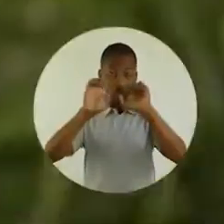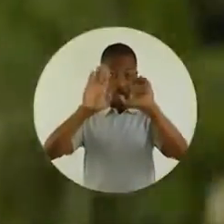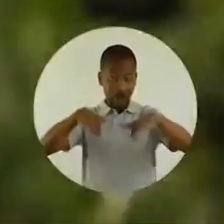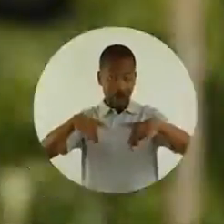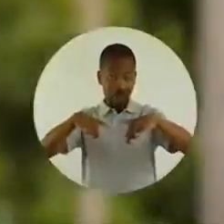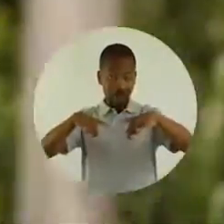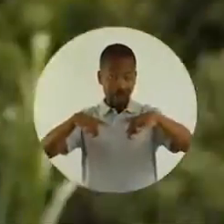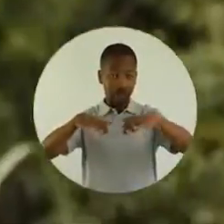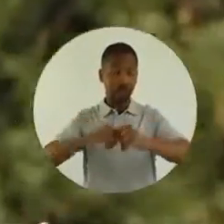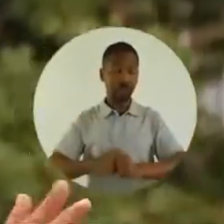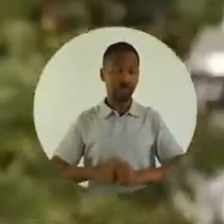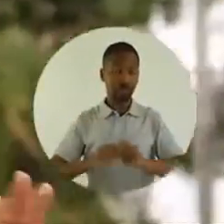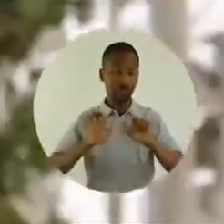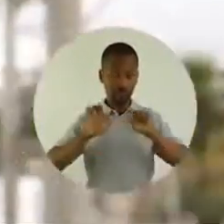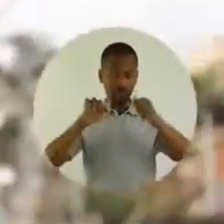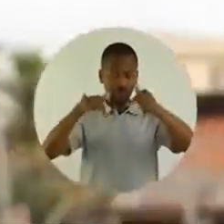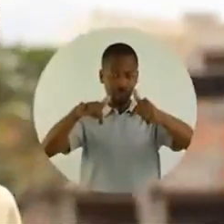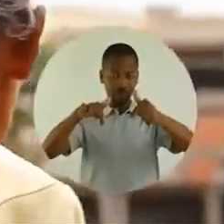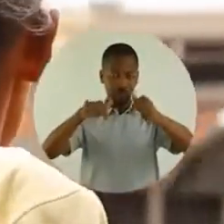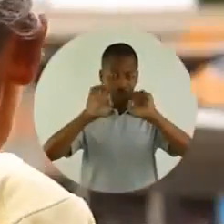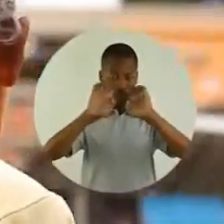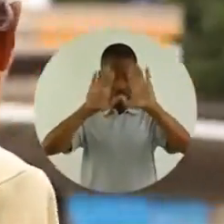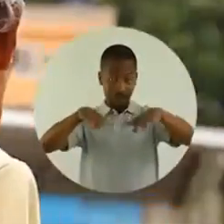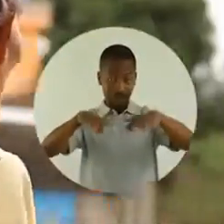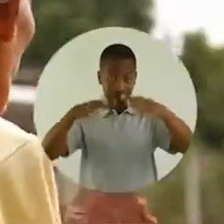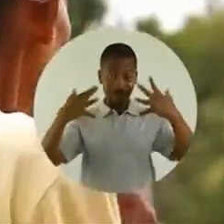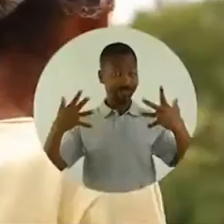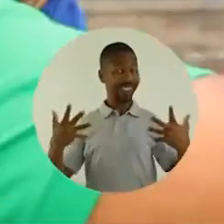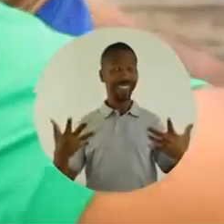bem. Fazer isso